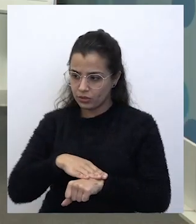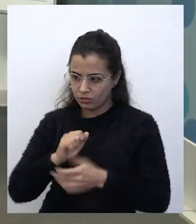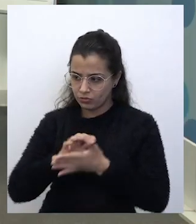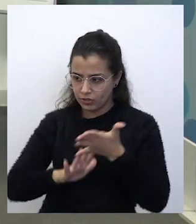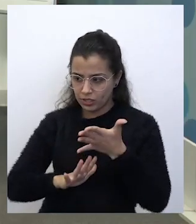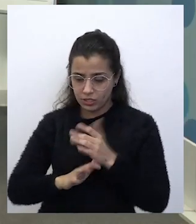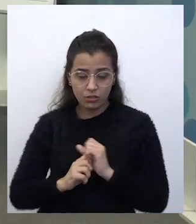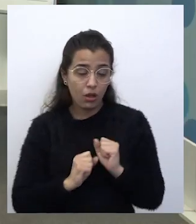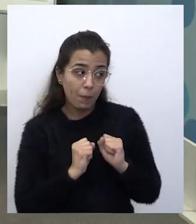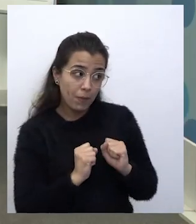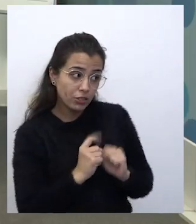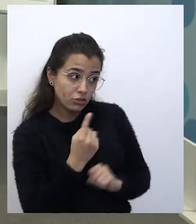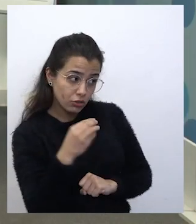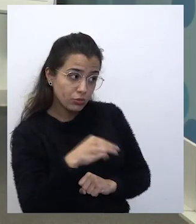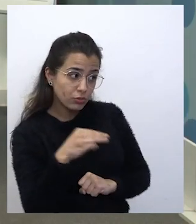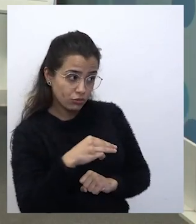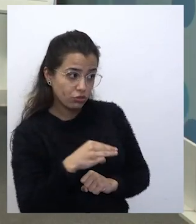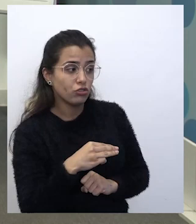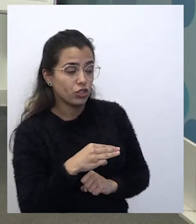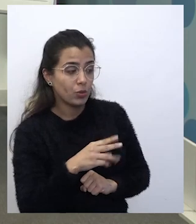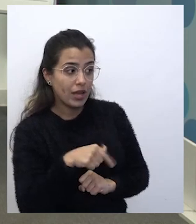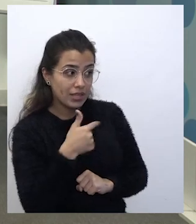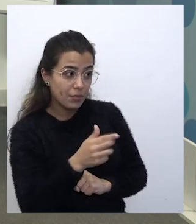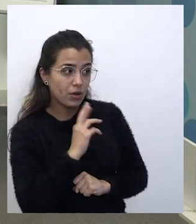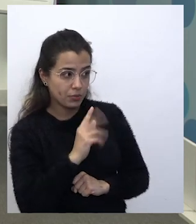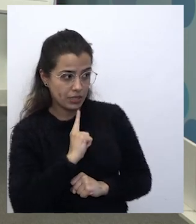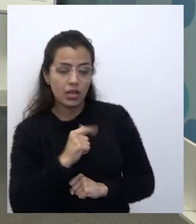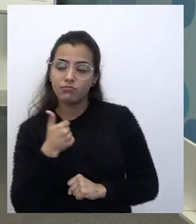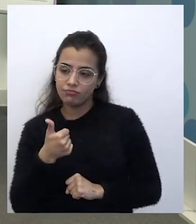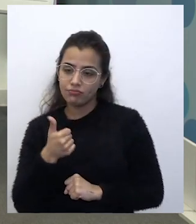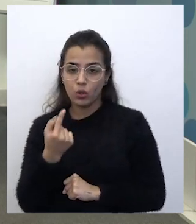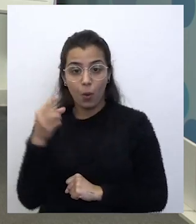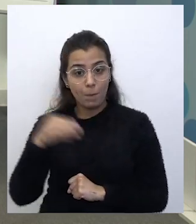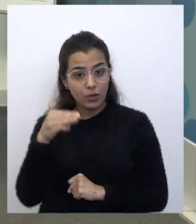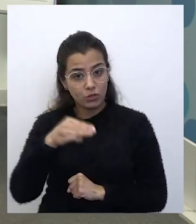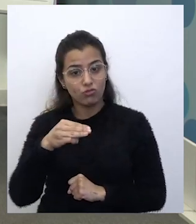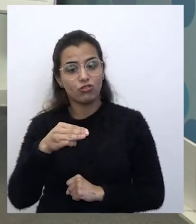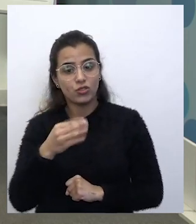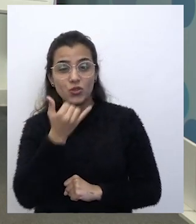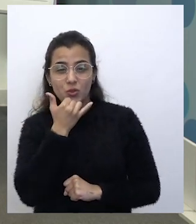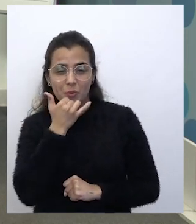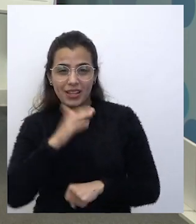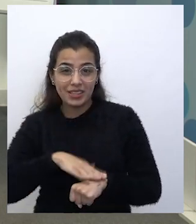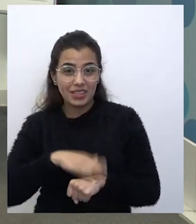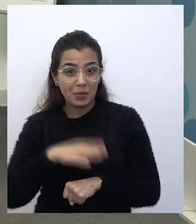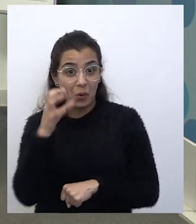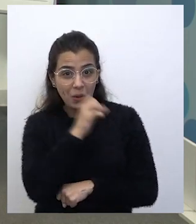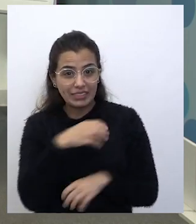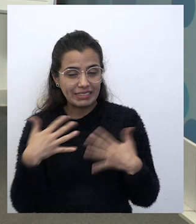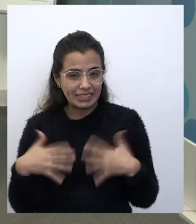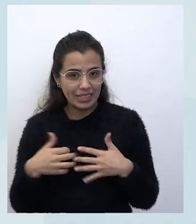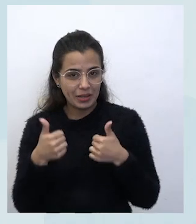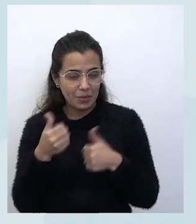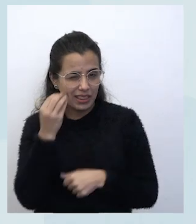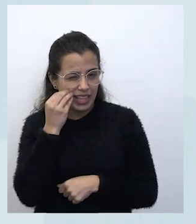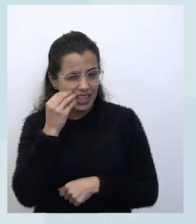pode dar um minutinho para eles, né? Tá e depois bom. a gente mostra a resposta? Tá bom, então um minutinho só, gente. Desculpa, o tempo tá corrido. Um minutinho para vocês tentarem fazer